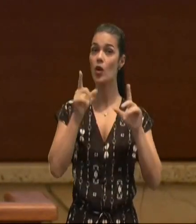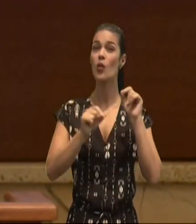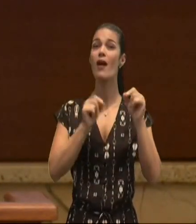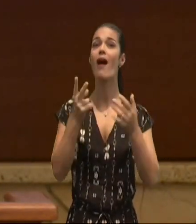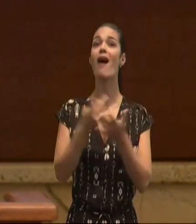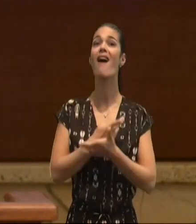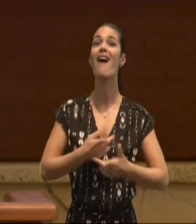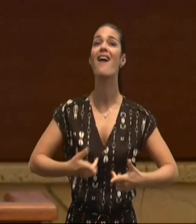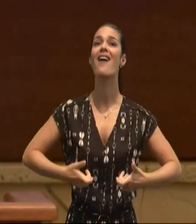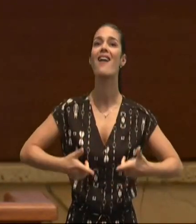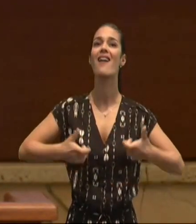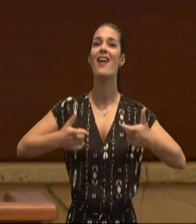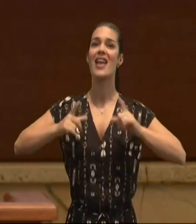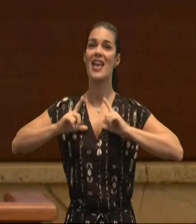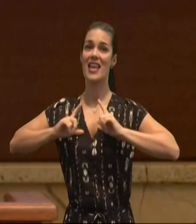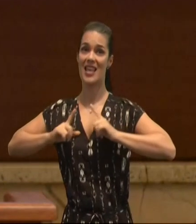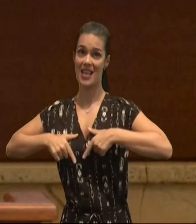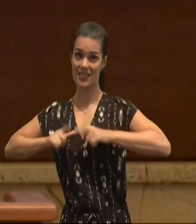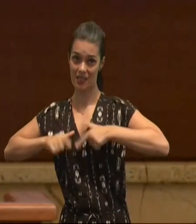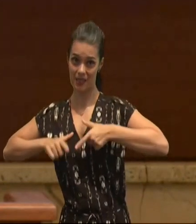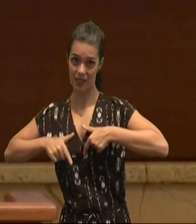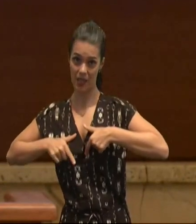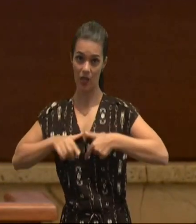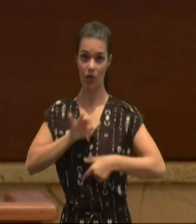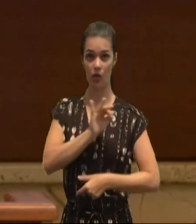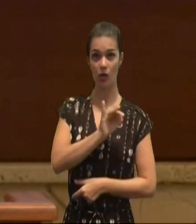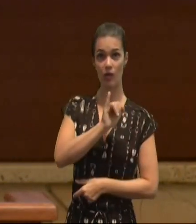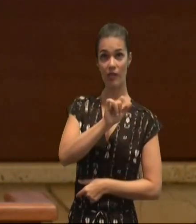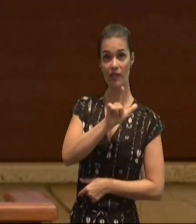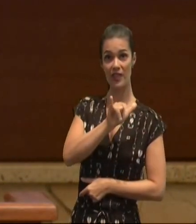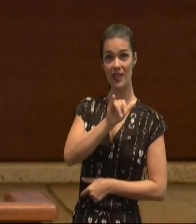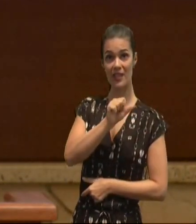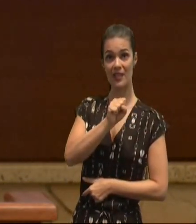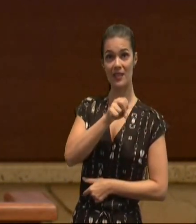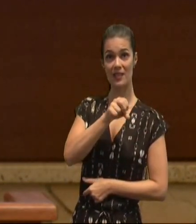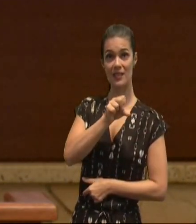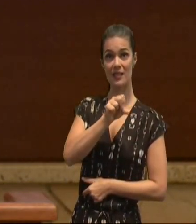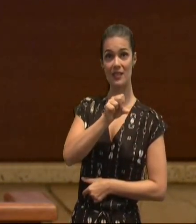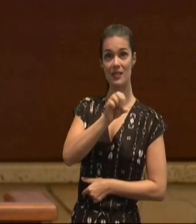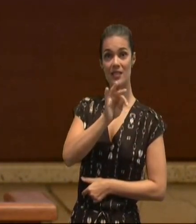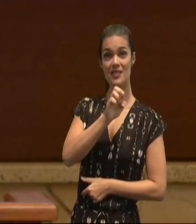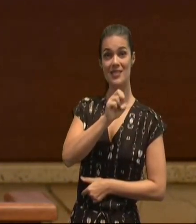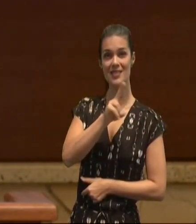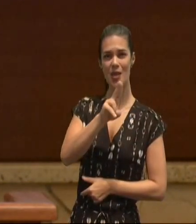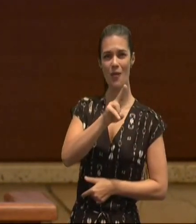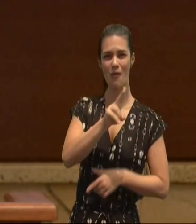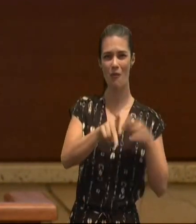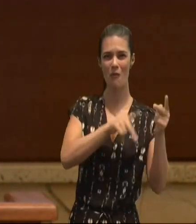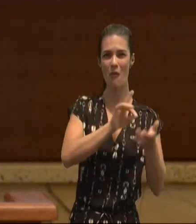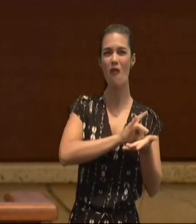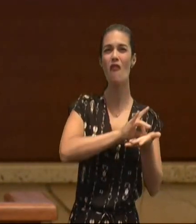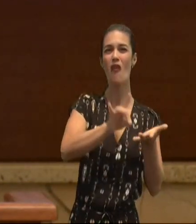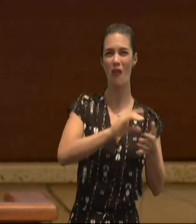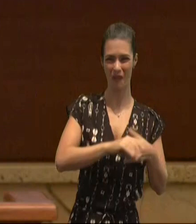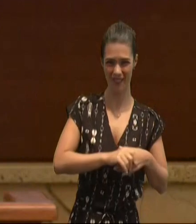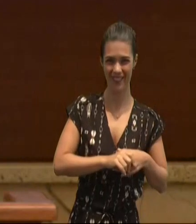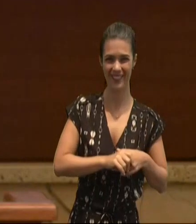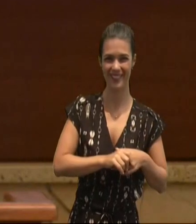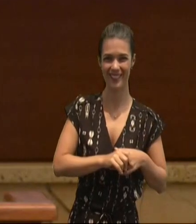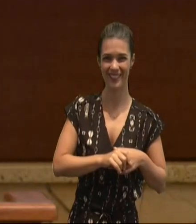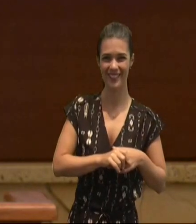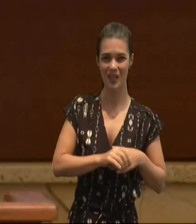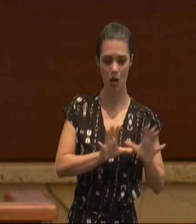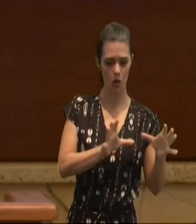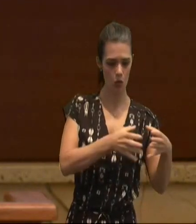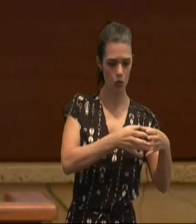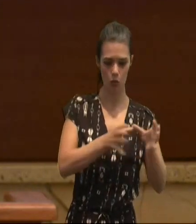guerra entre Israel e os filisteus. Os israelitas estavam acampados próximo à cidade de Ebenezer e os